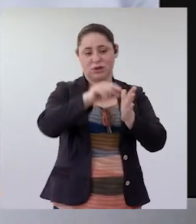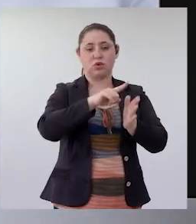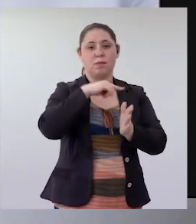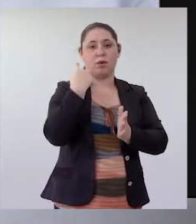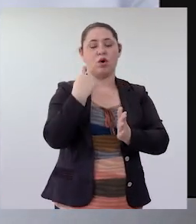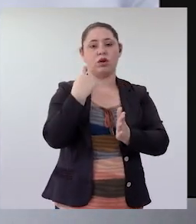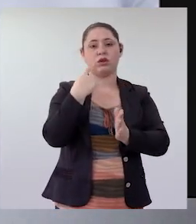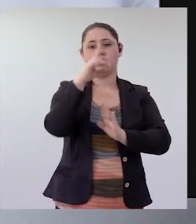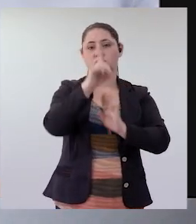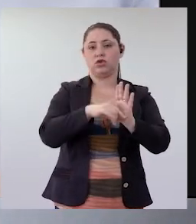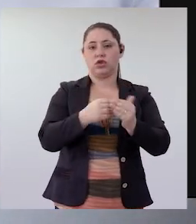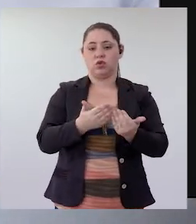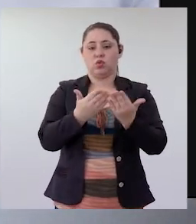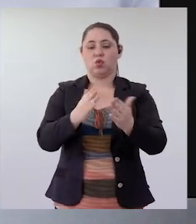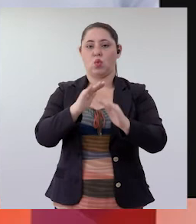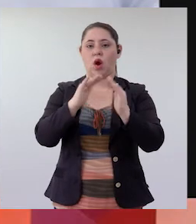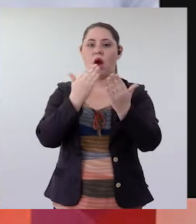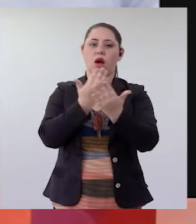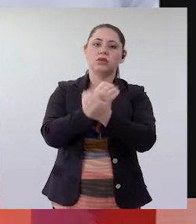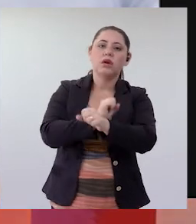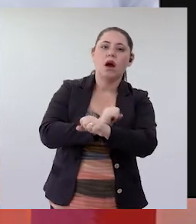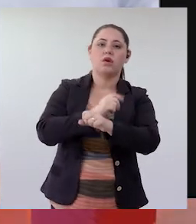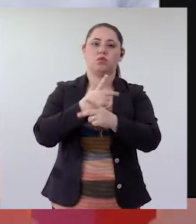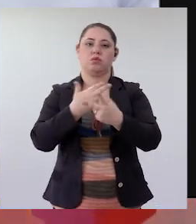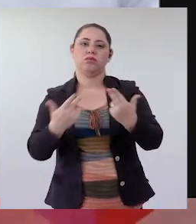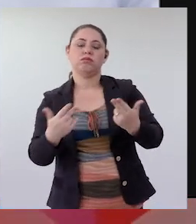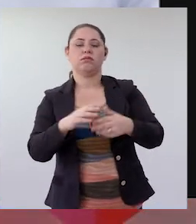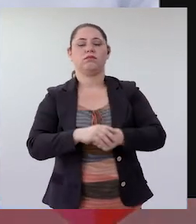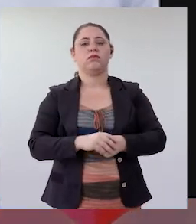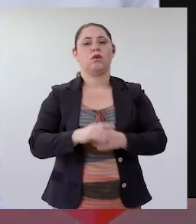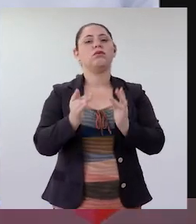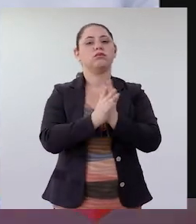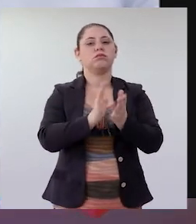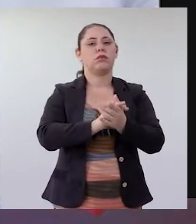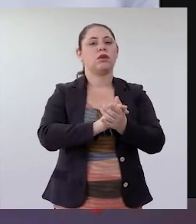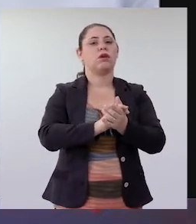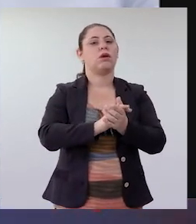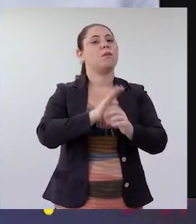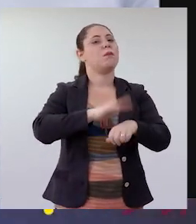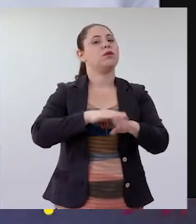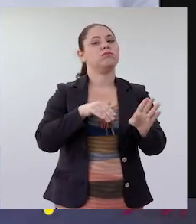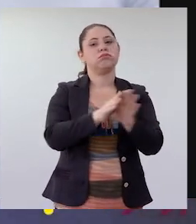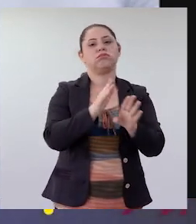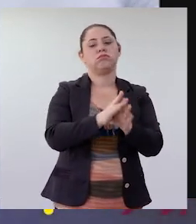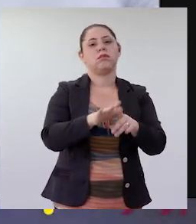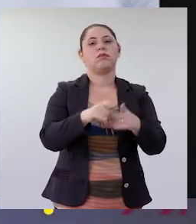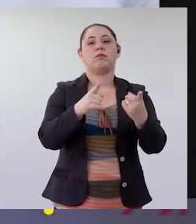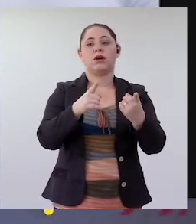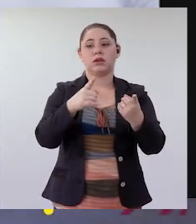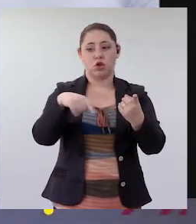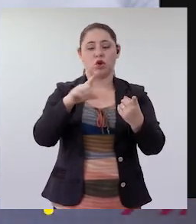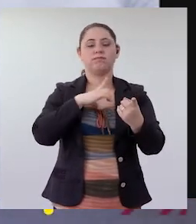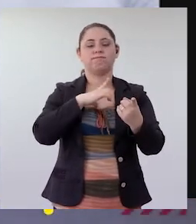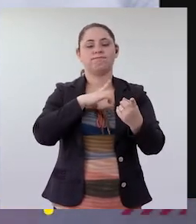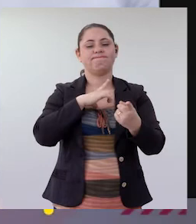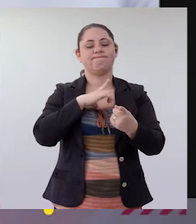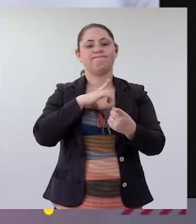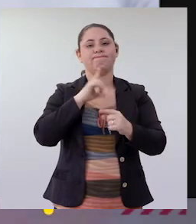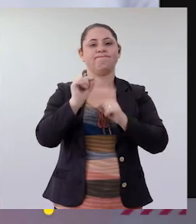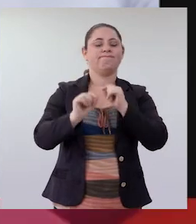Então, eu acredito que o casamento é o mais indicado. Mas a gente tem tido